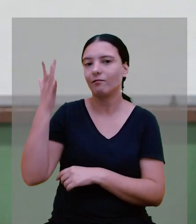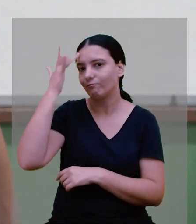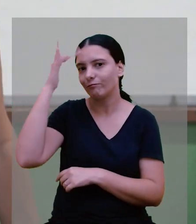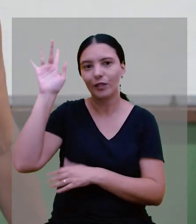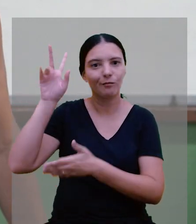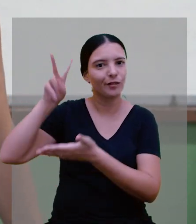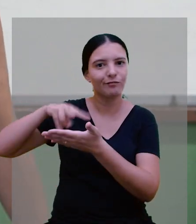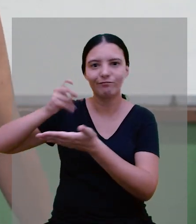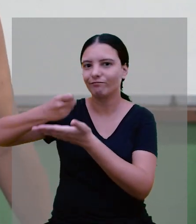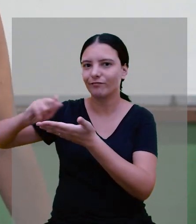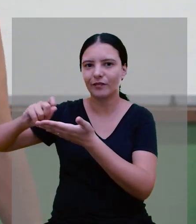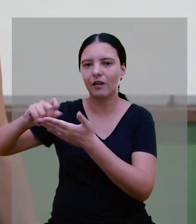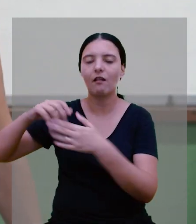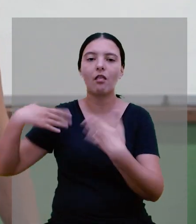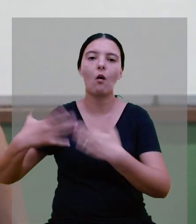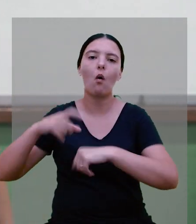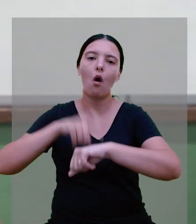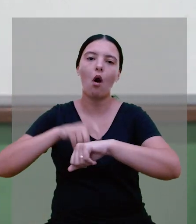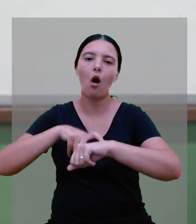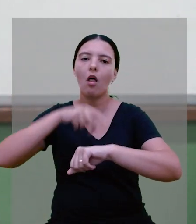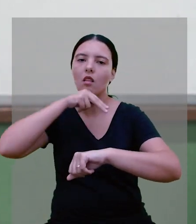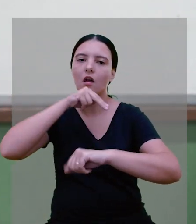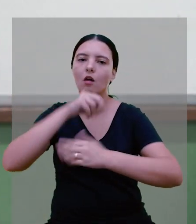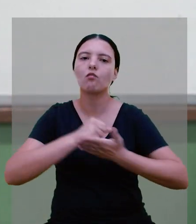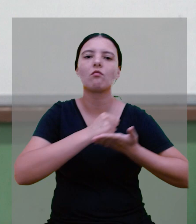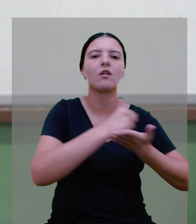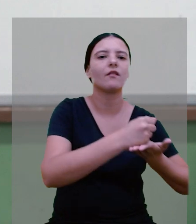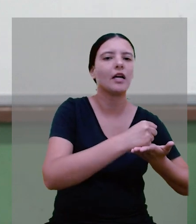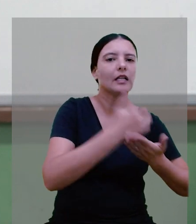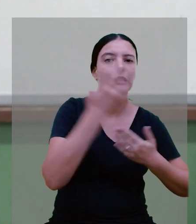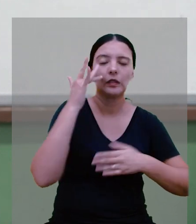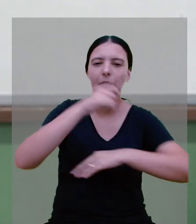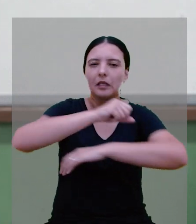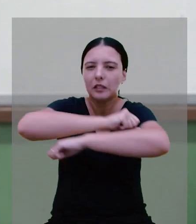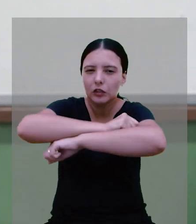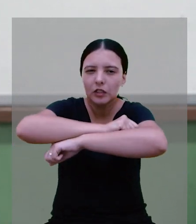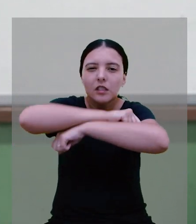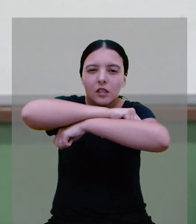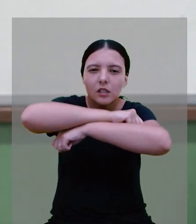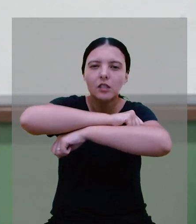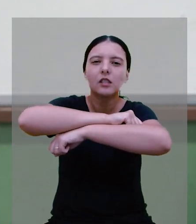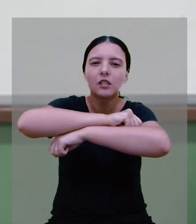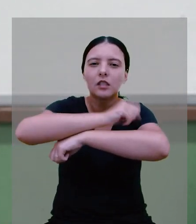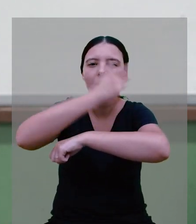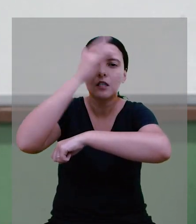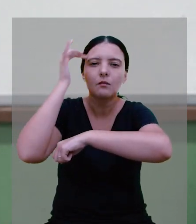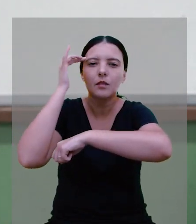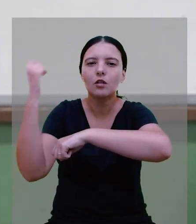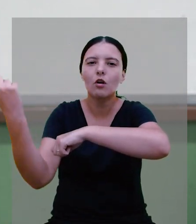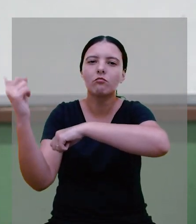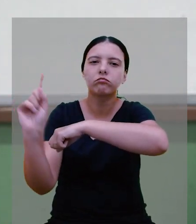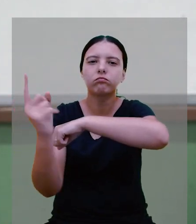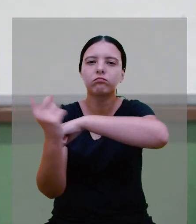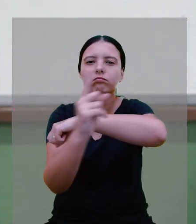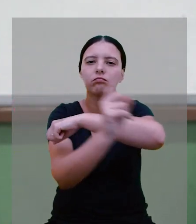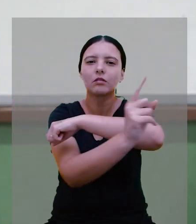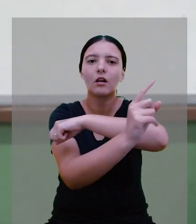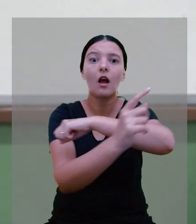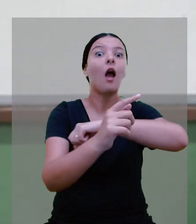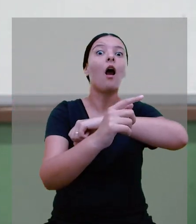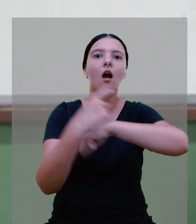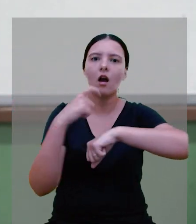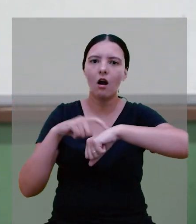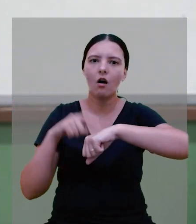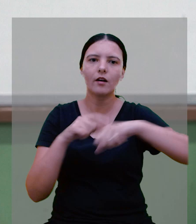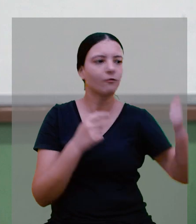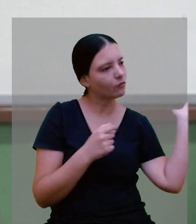escola, ela não sabe olhar que horas está no relógio. Ela tem que ficar na janela, esperando os outros colegas passarem para ver se está na hora de levar